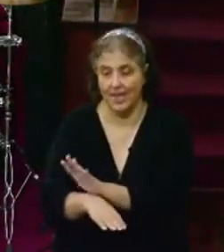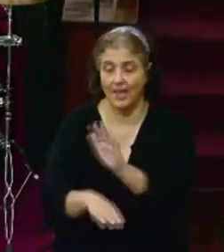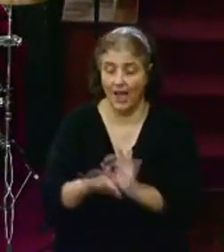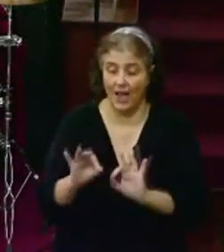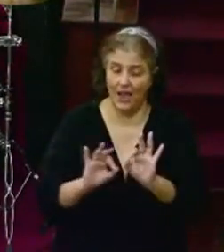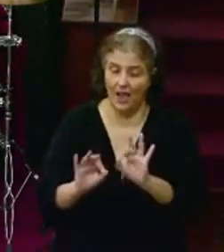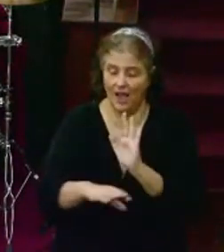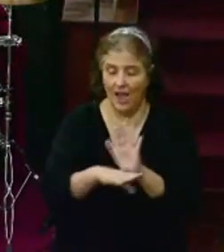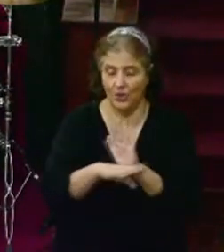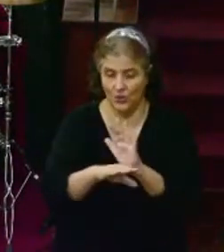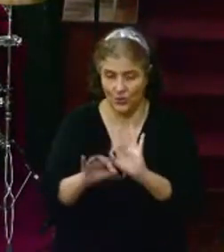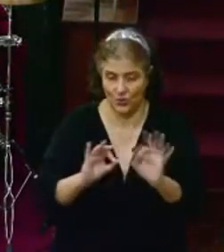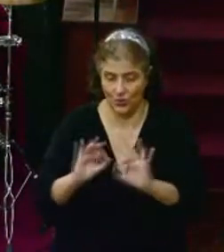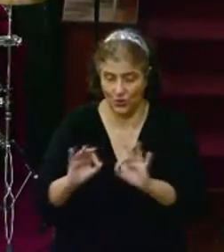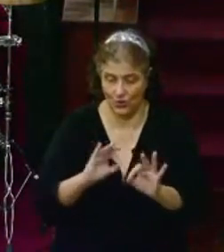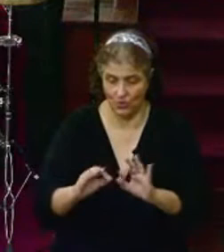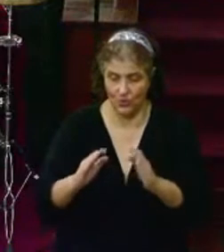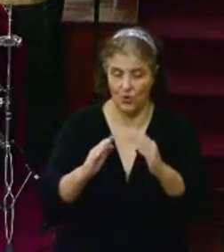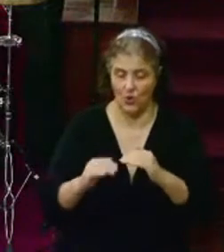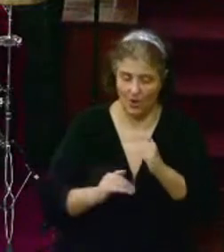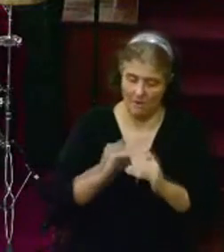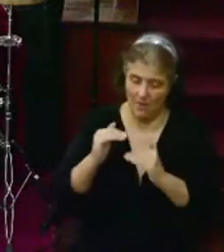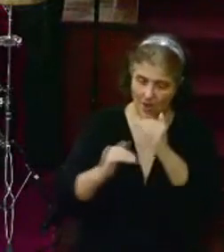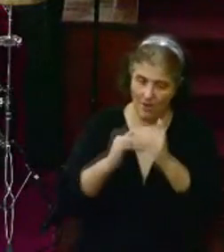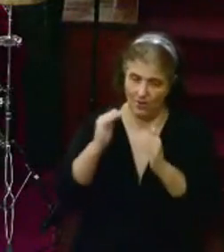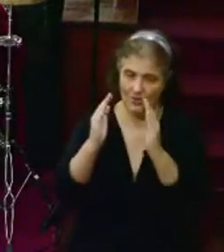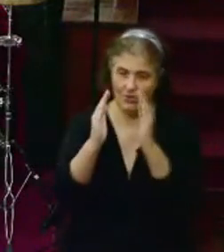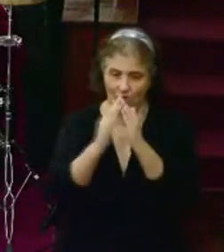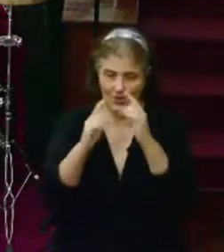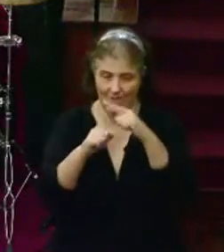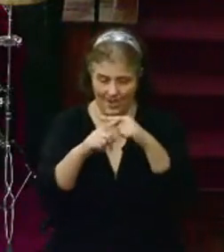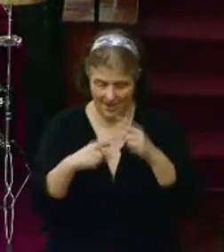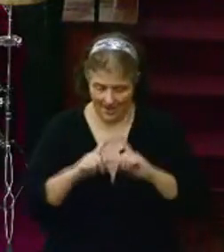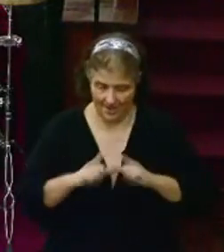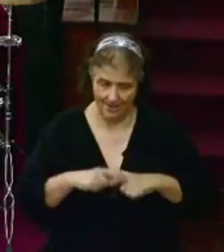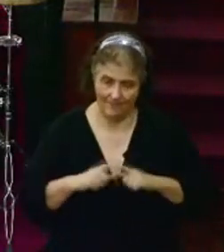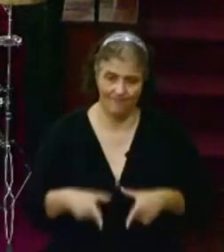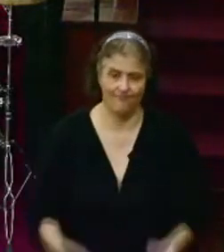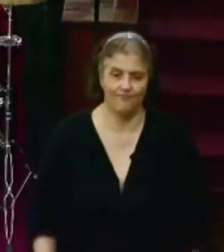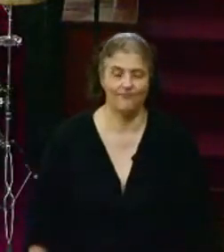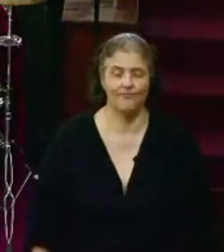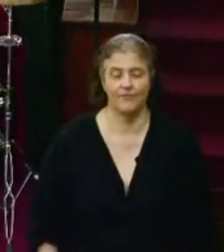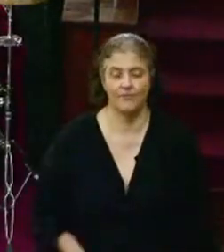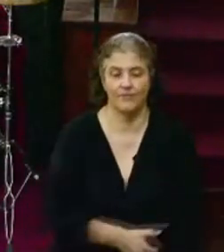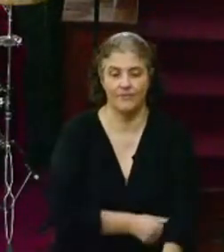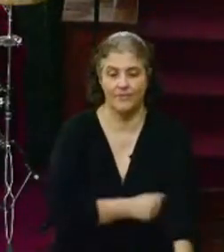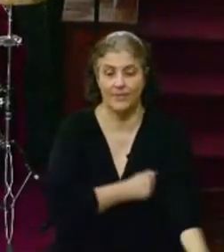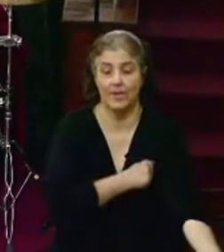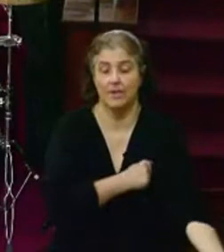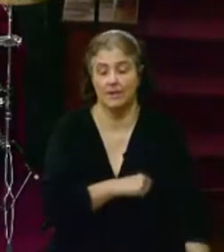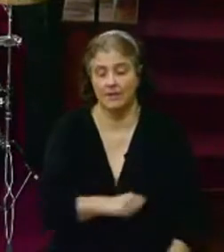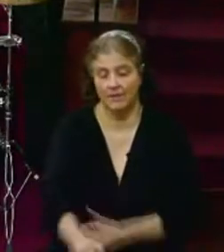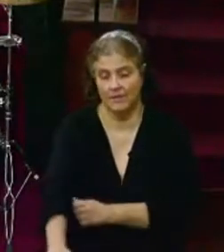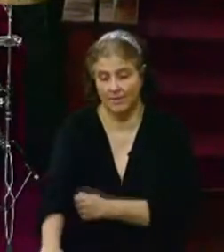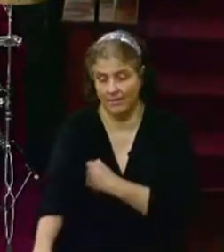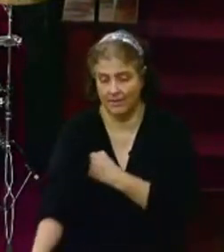por Jesus, porque Jesus sempre ia à sinagoga. E então eles apresentam para Jesus dois motivos que, na